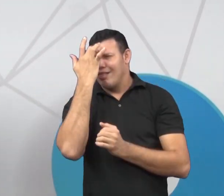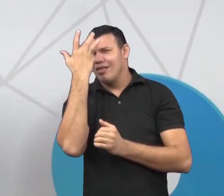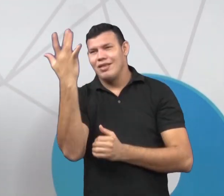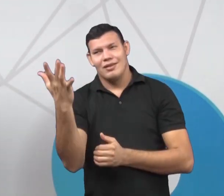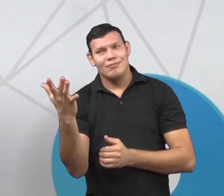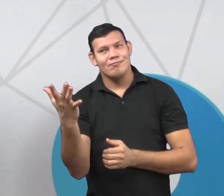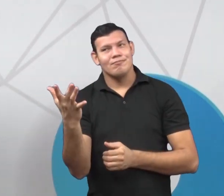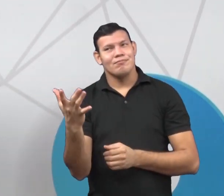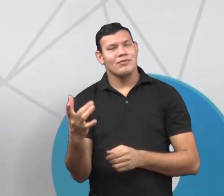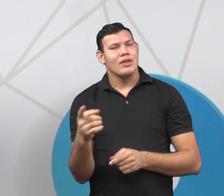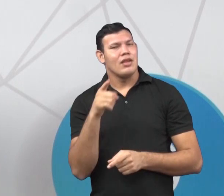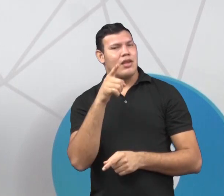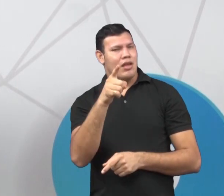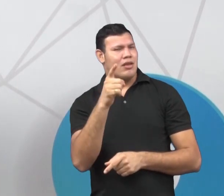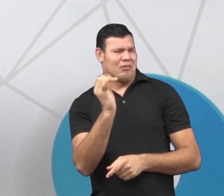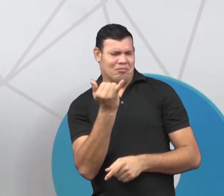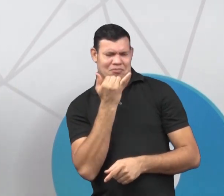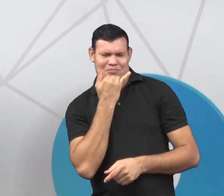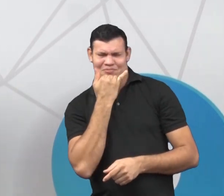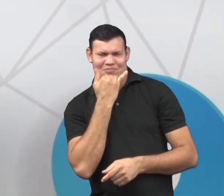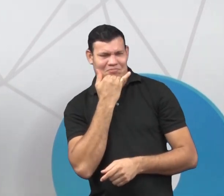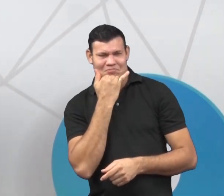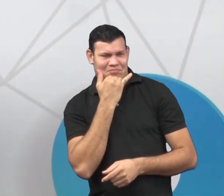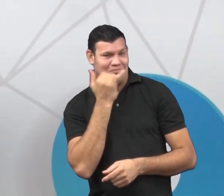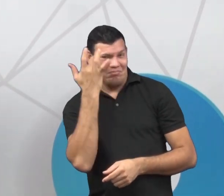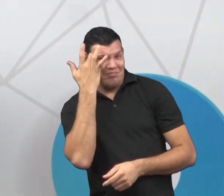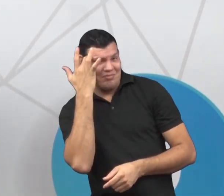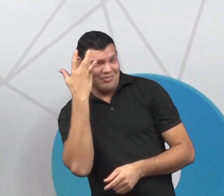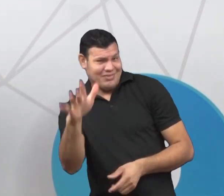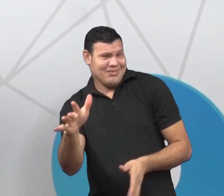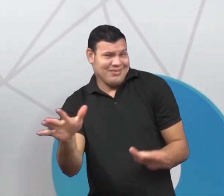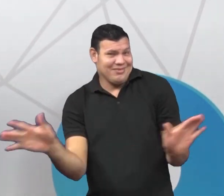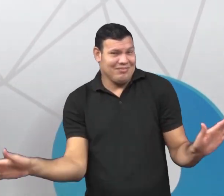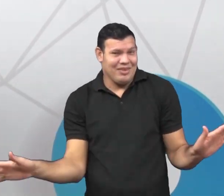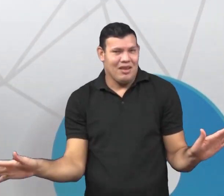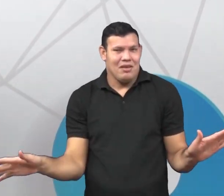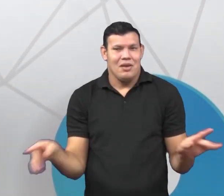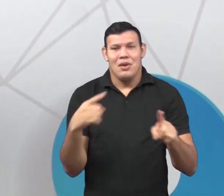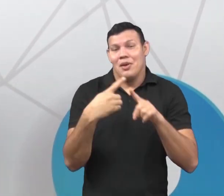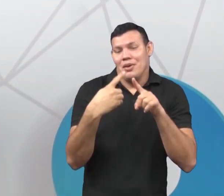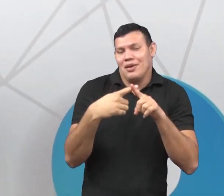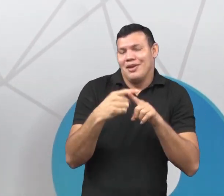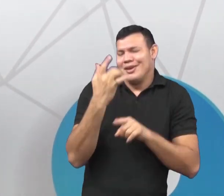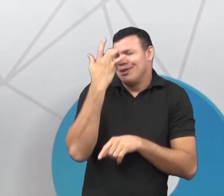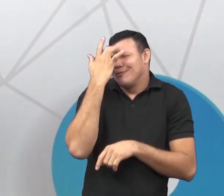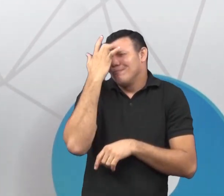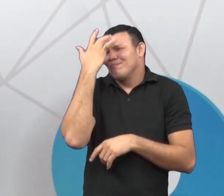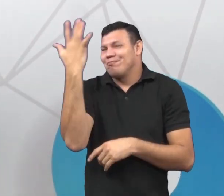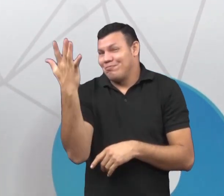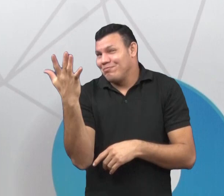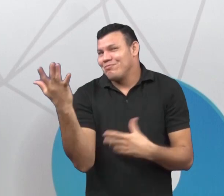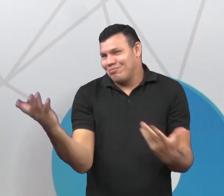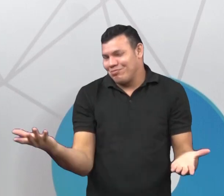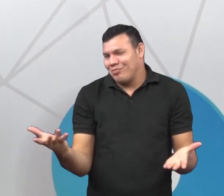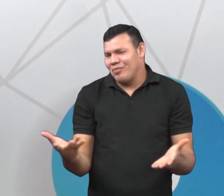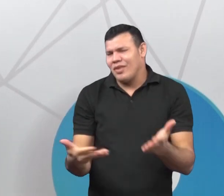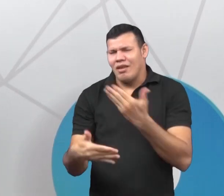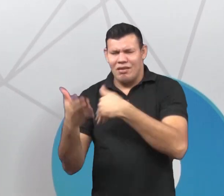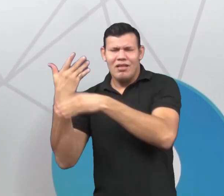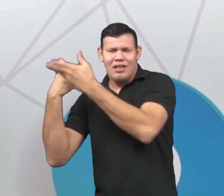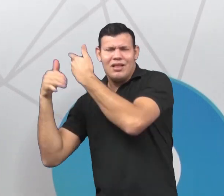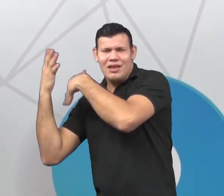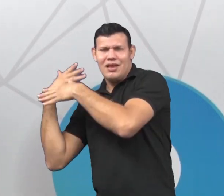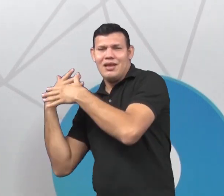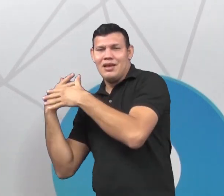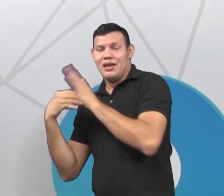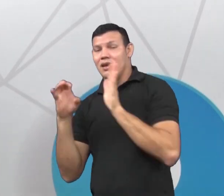daqui você não tem desculpa para dizer que não consegue responder, porque eu coloquei muito fácil, até porque, como disse anteriormente, o